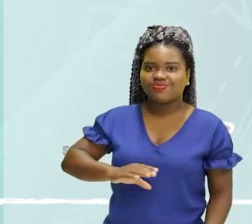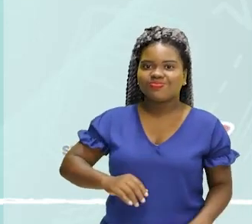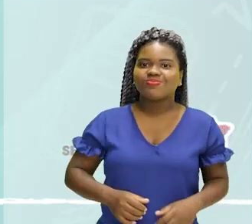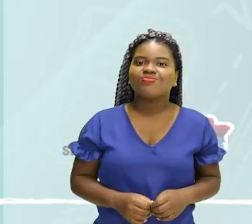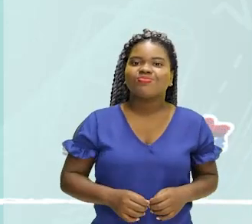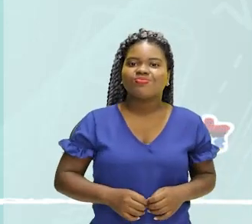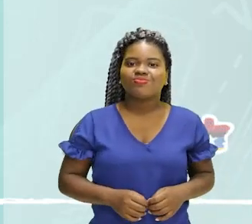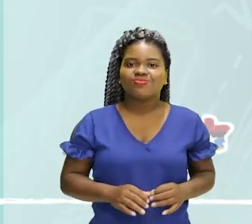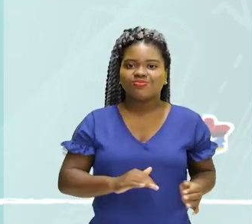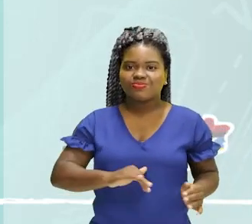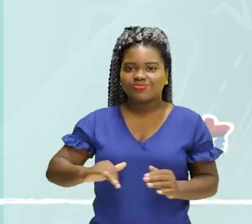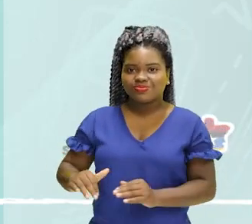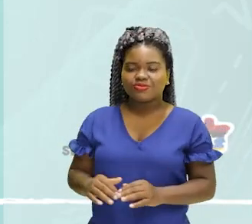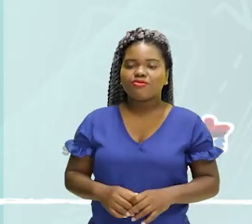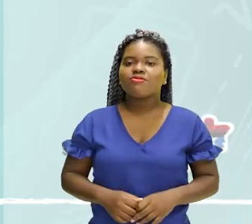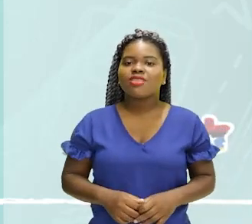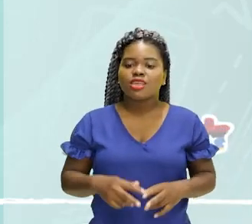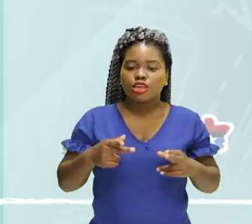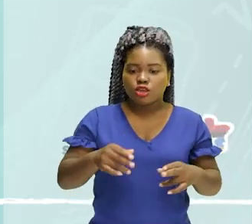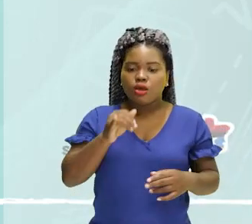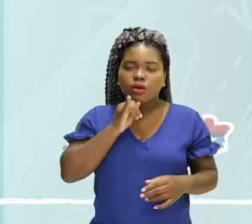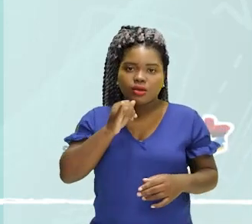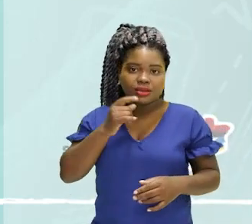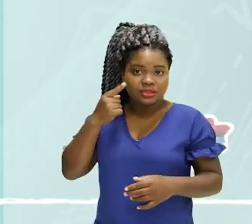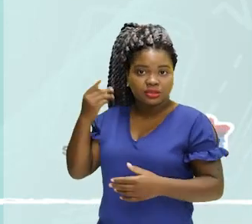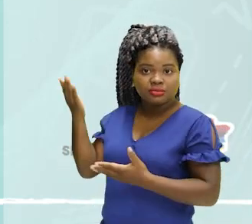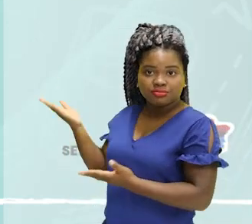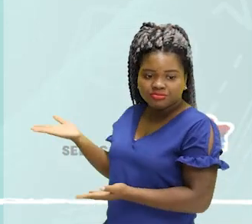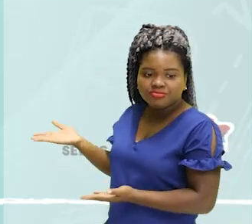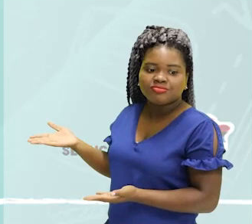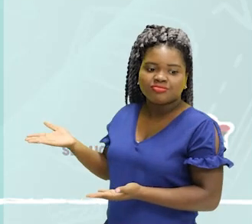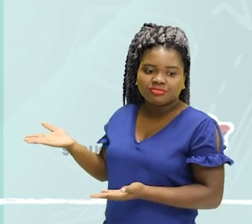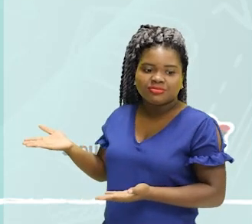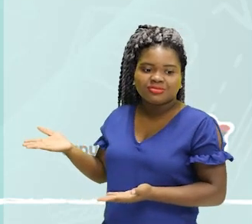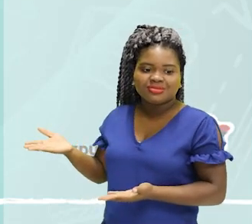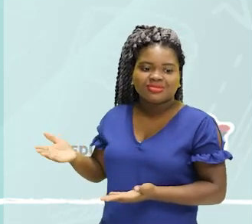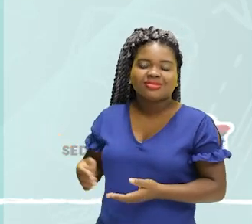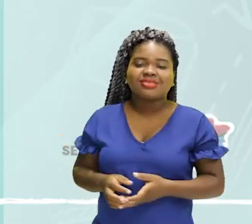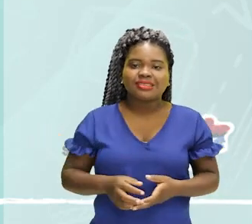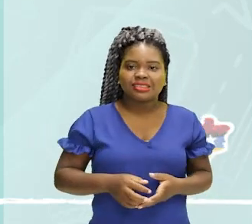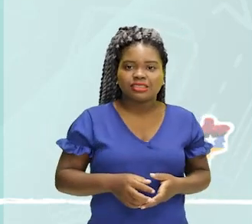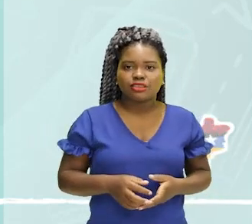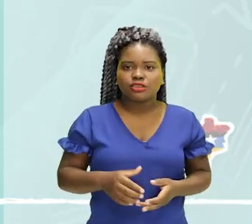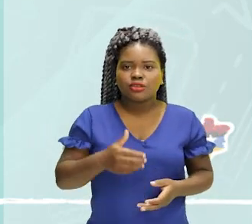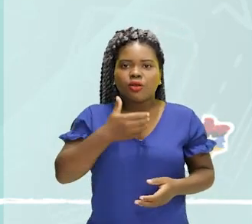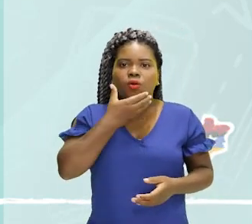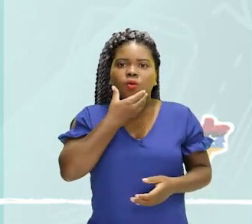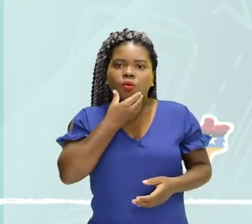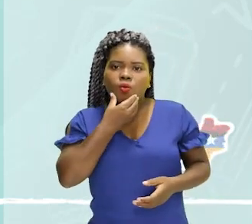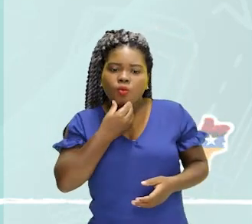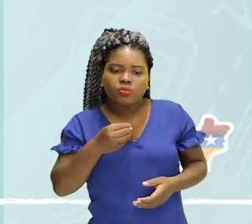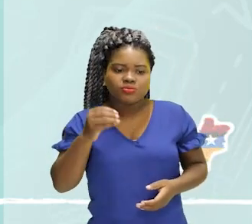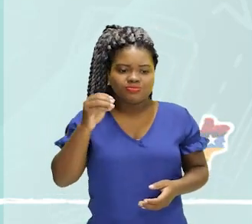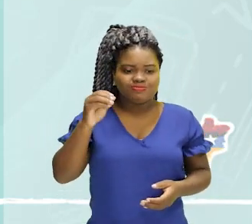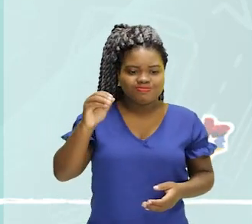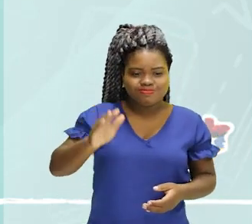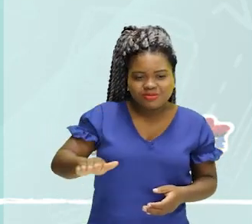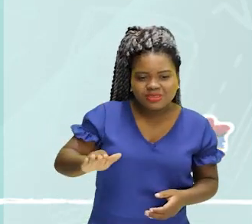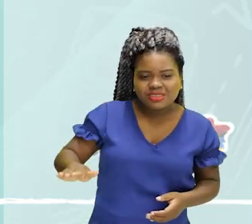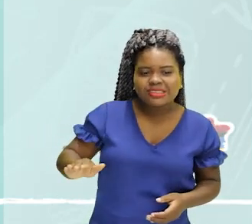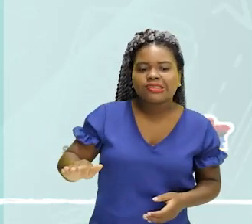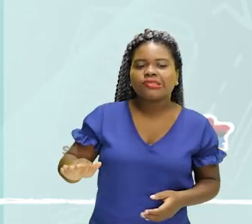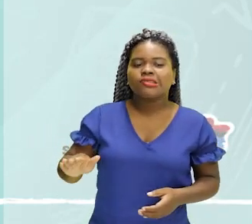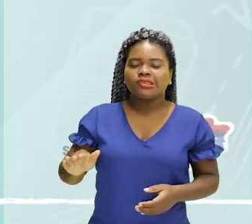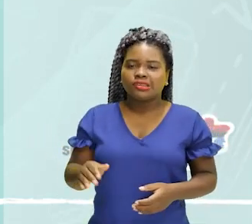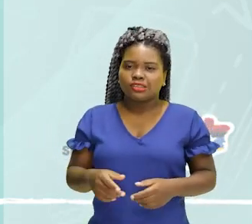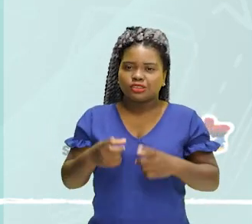Ainda, com o mesmo exemplo, el niño rompió a llorar. Então, o verbo auxiliar numa locução verbal,